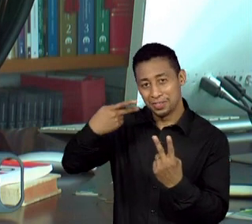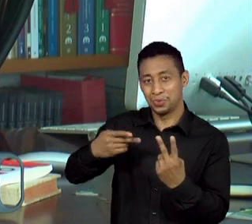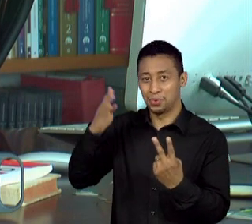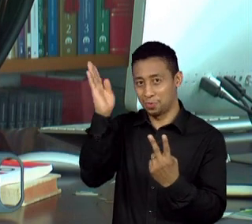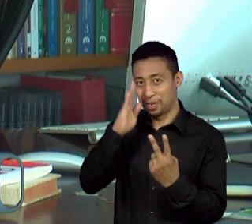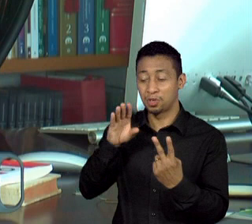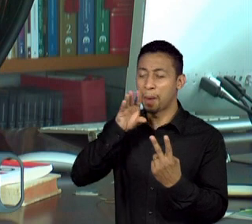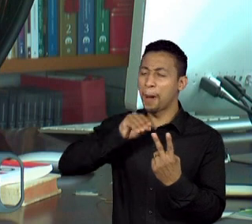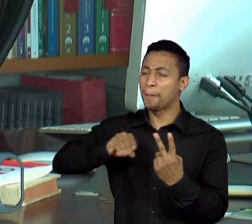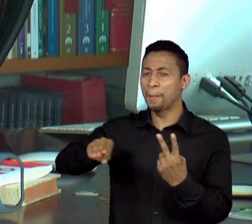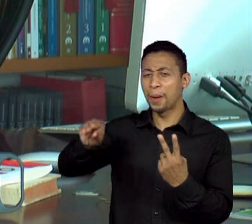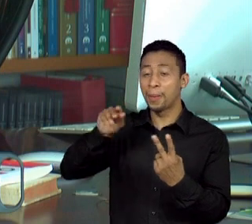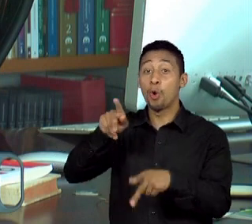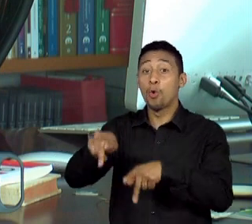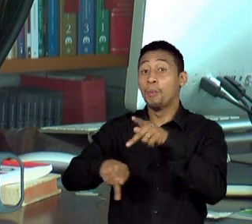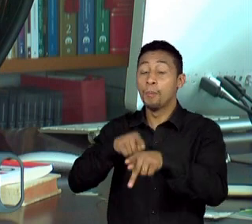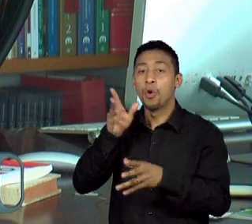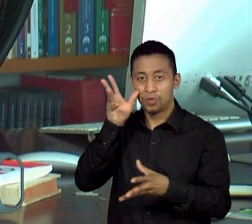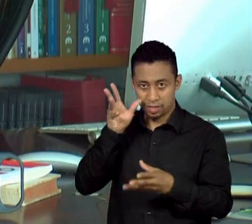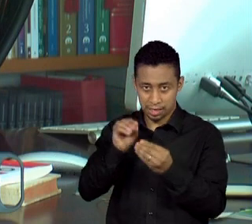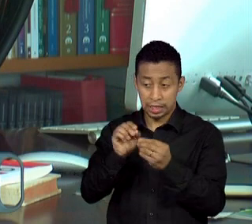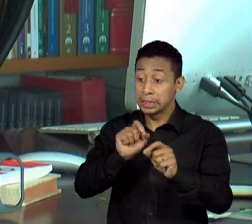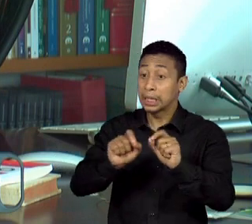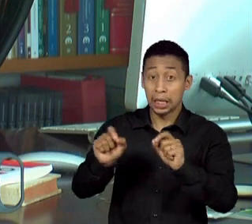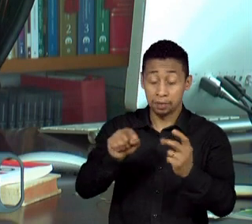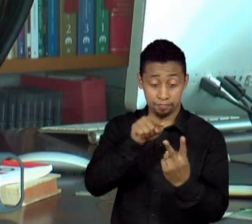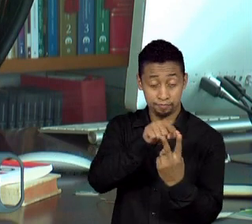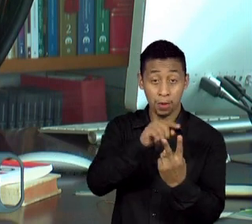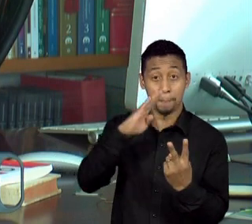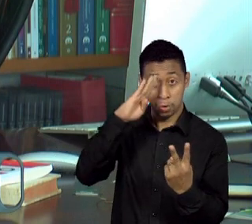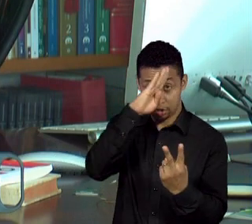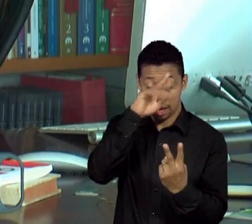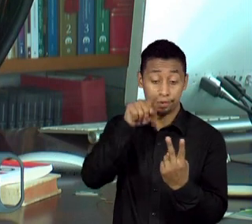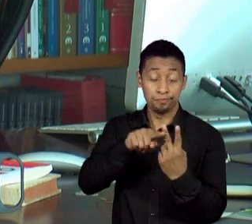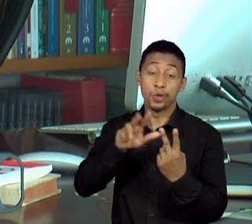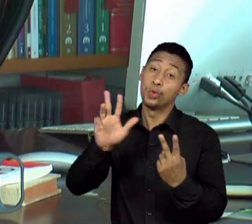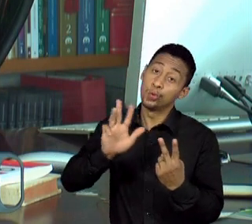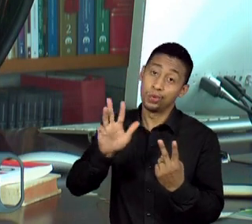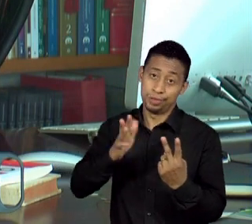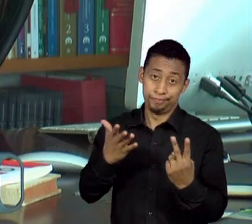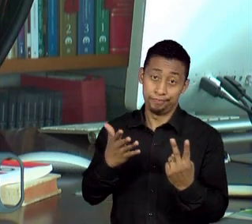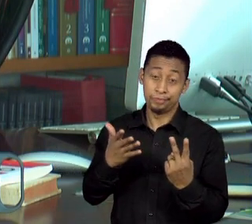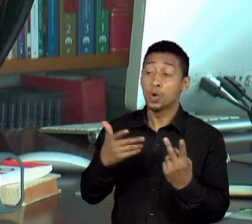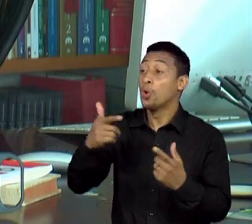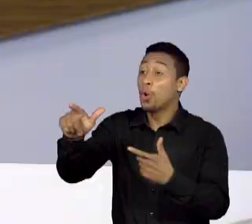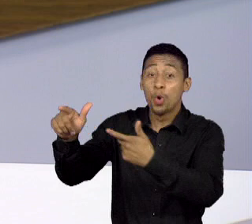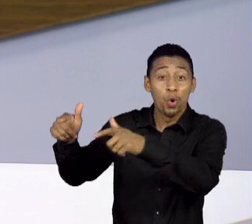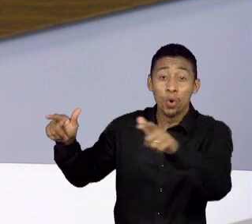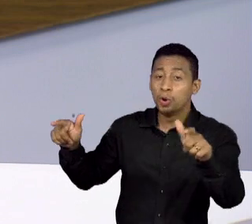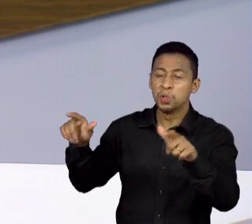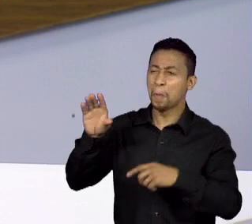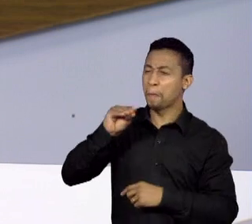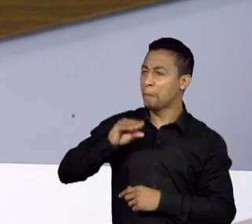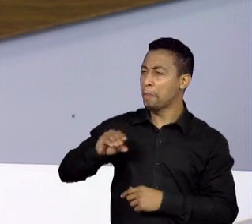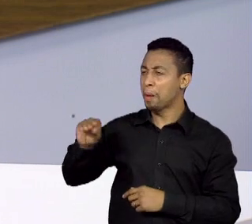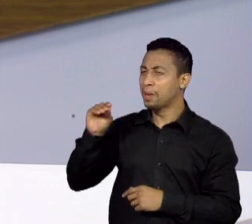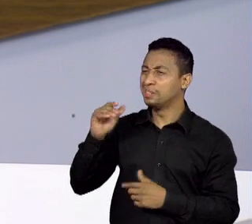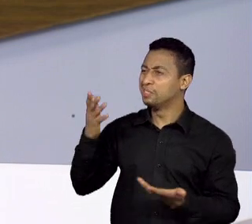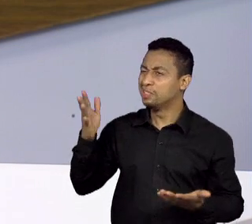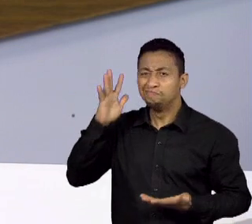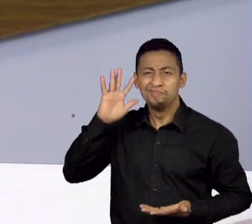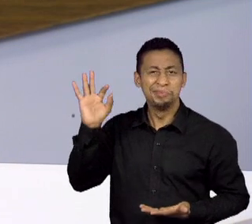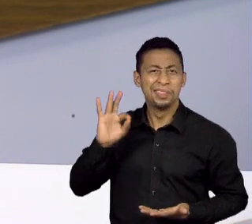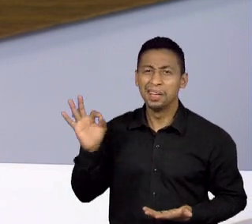outros dizem muita sigla. Eu achei uma observação muito interessante, assim, porque são 2 políticos que têm